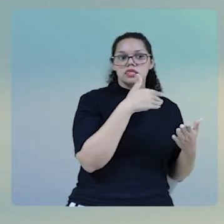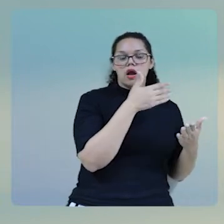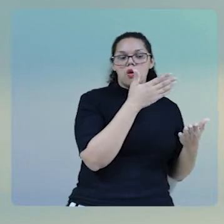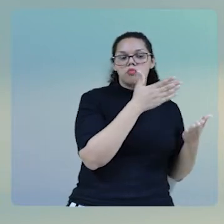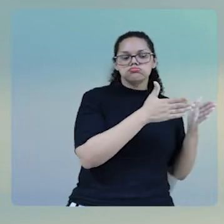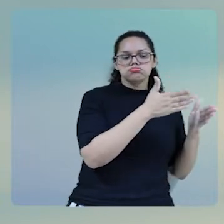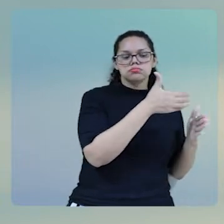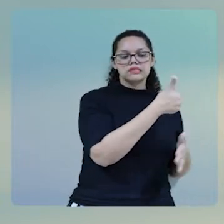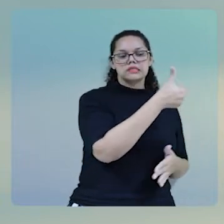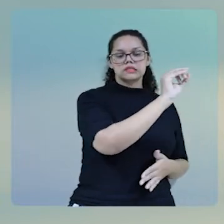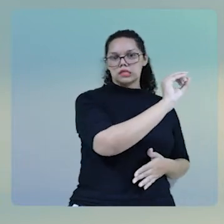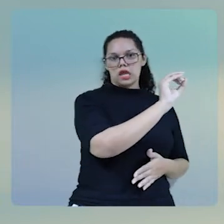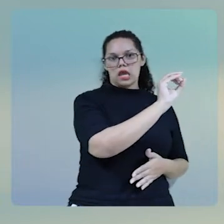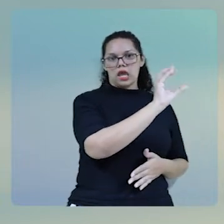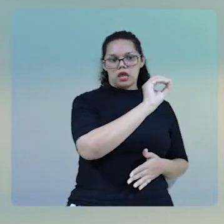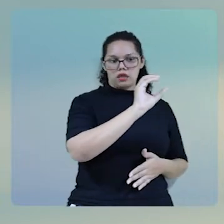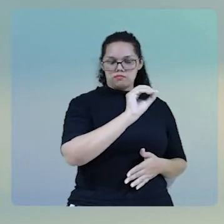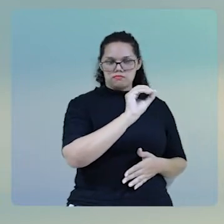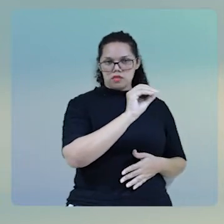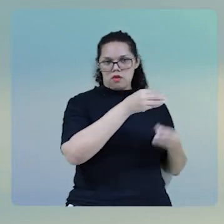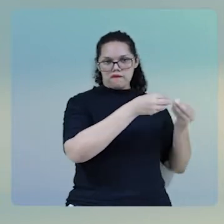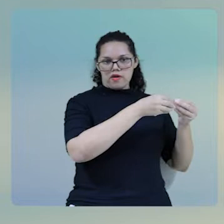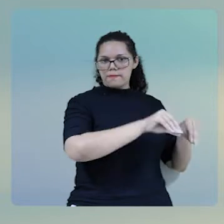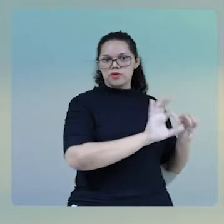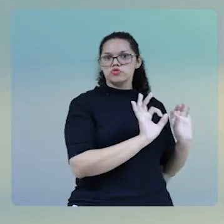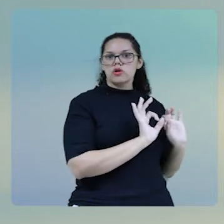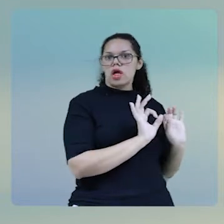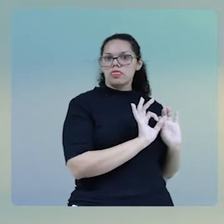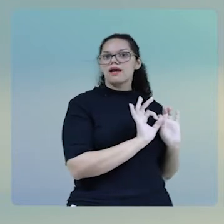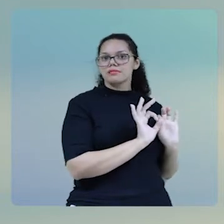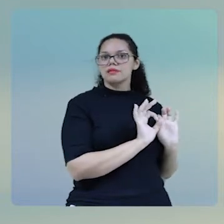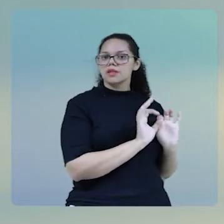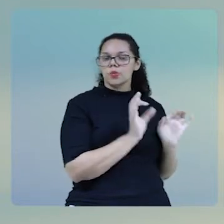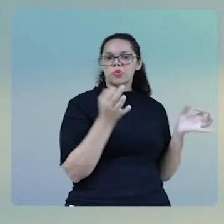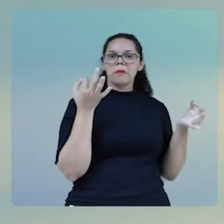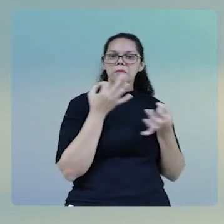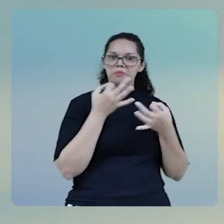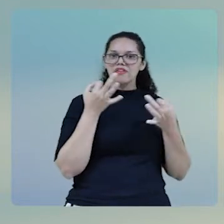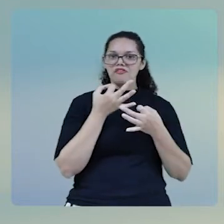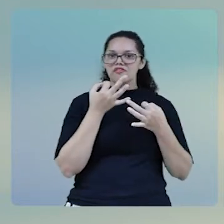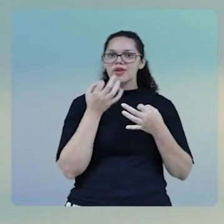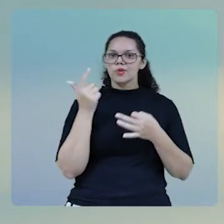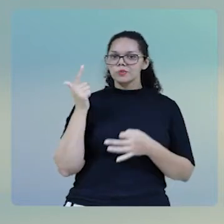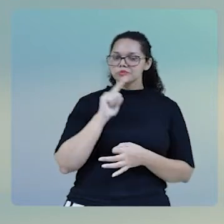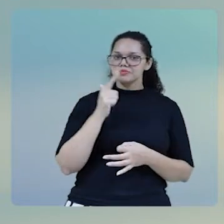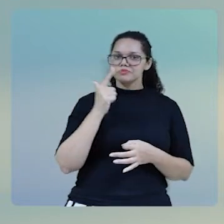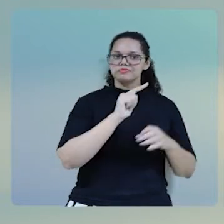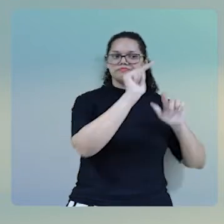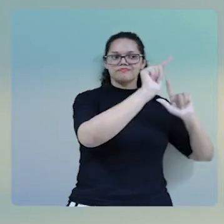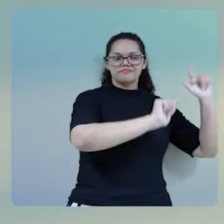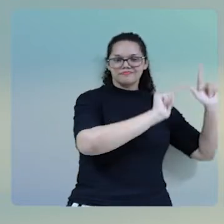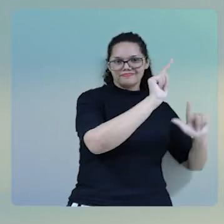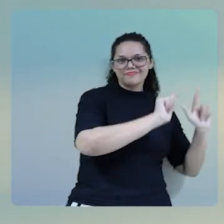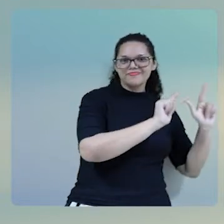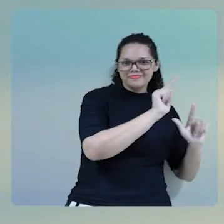isso não vai prejudicar o funcionamento dela. Então, está perfeito aí a condição de funcionamento da